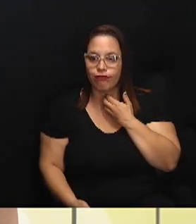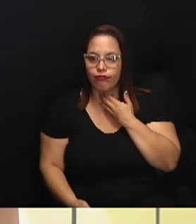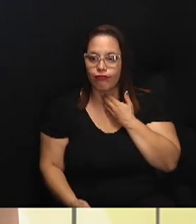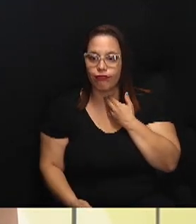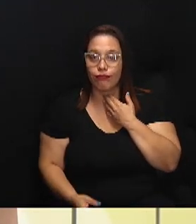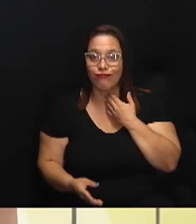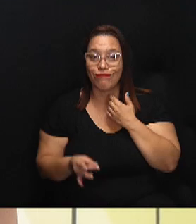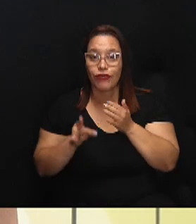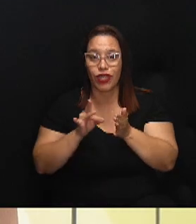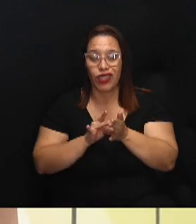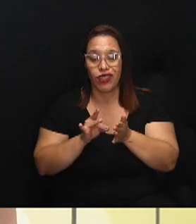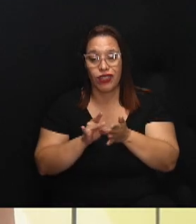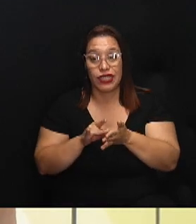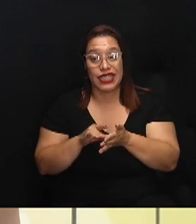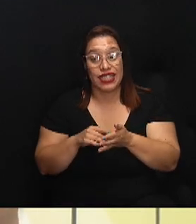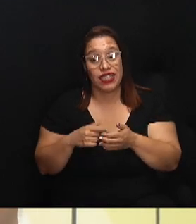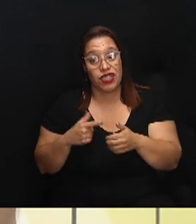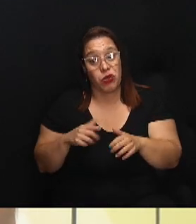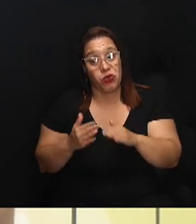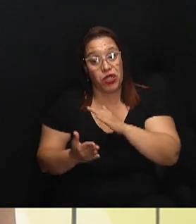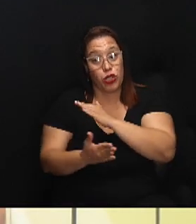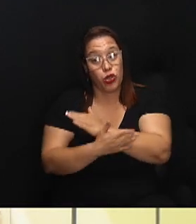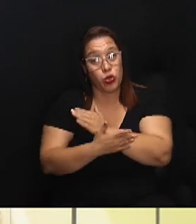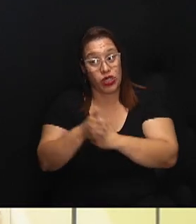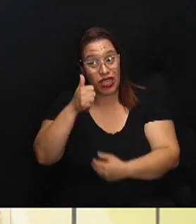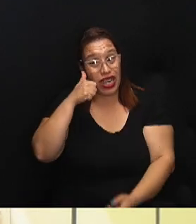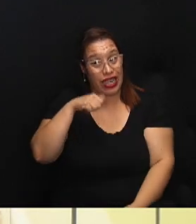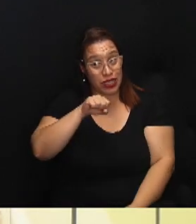ficou muito desfavorável às mães, tá?